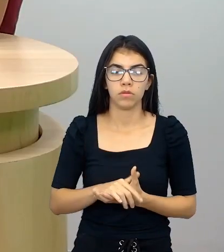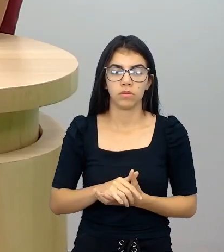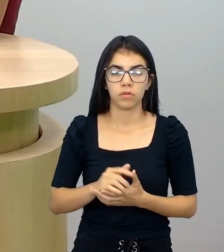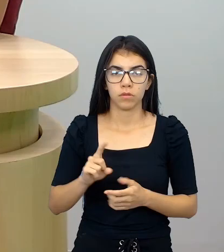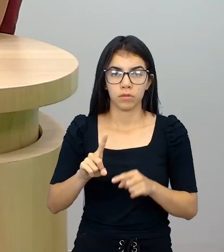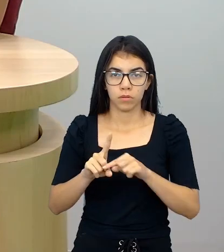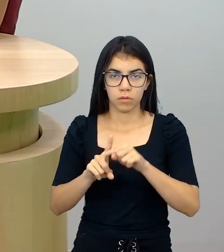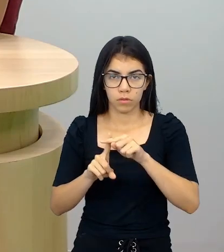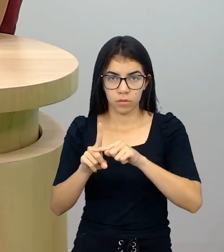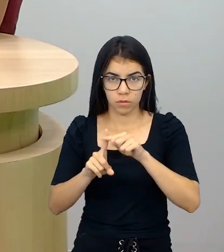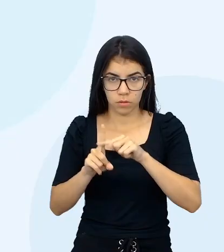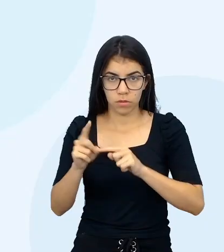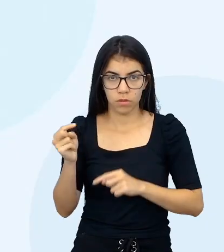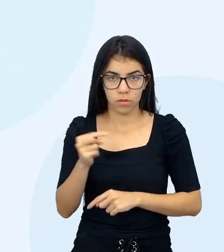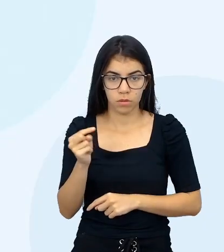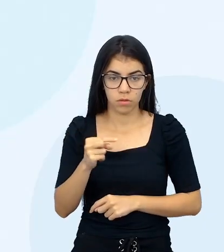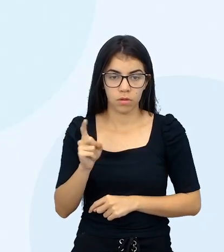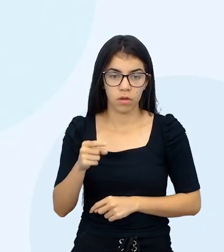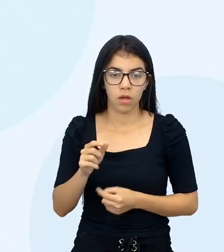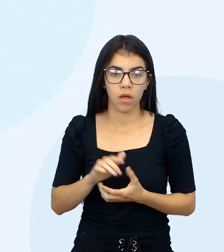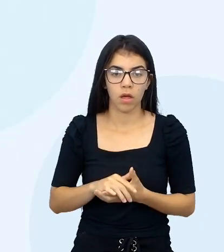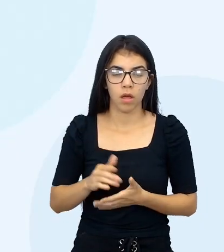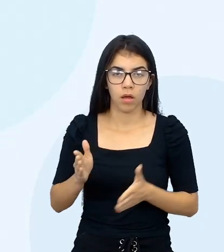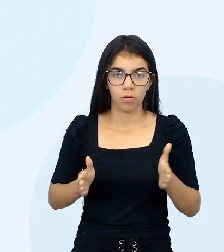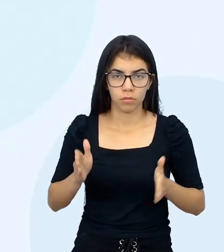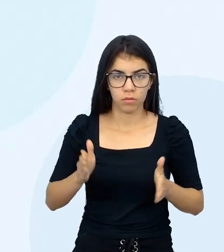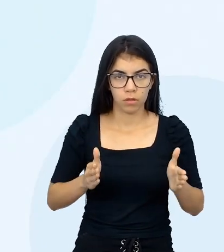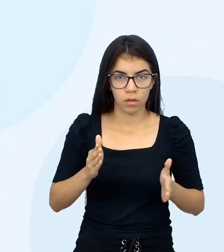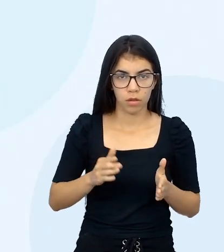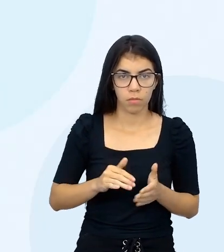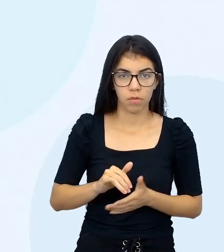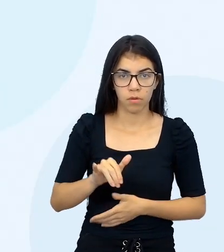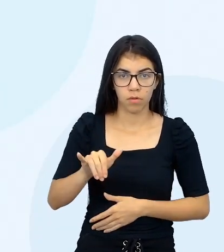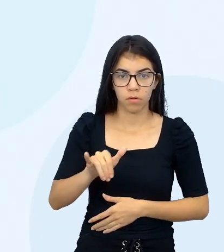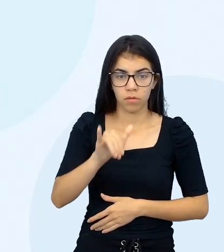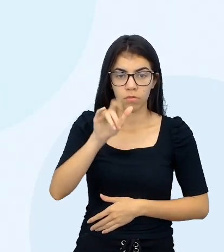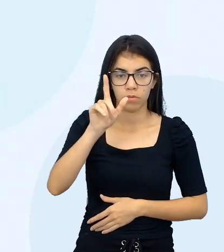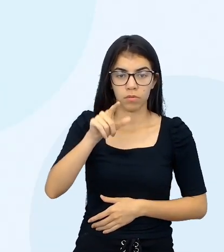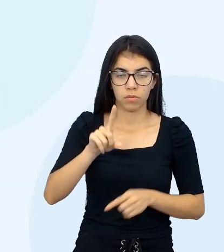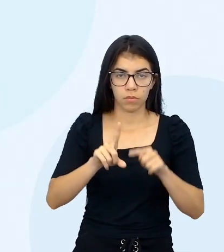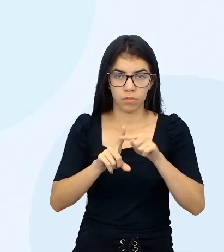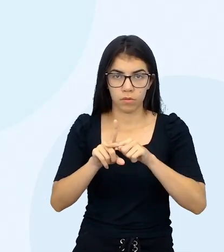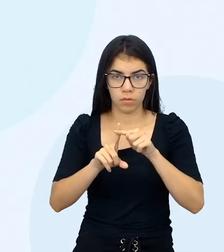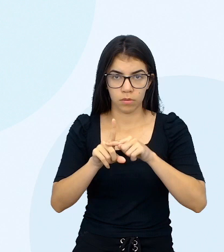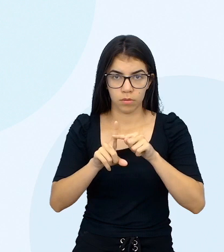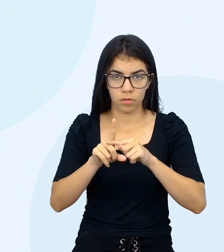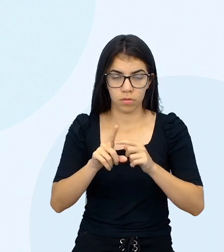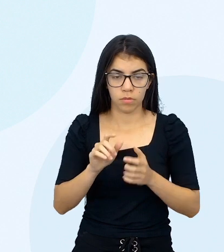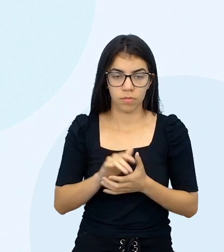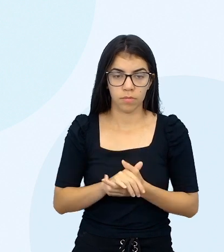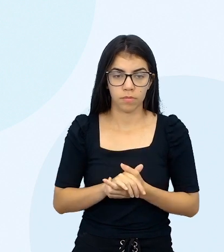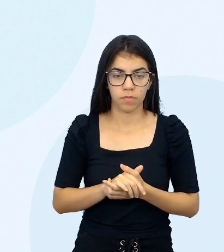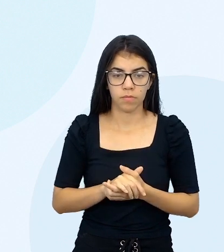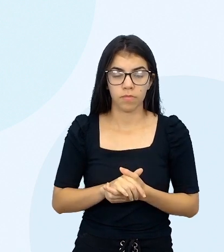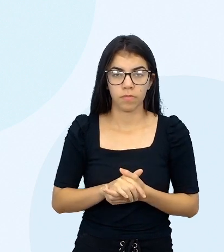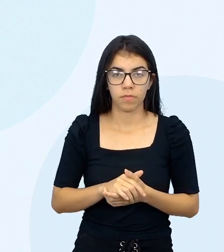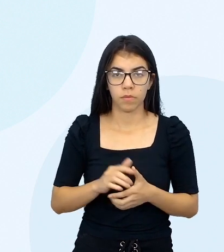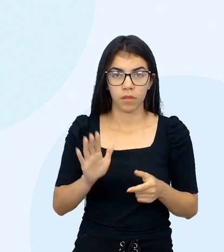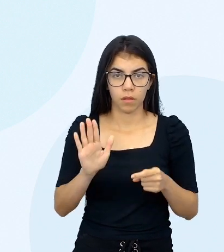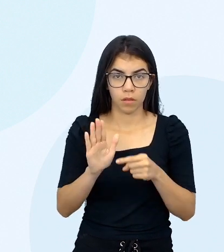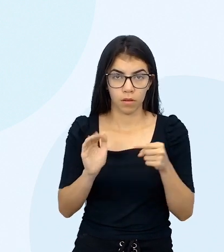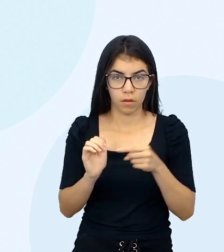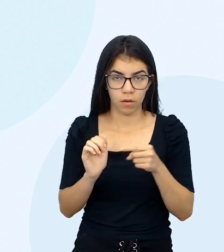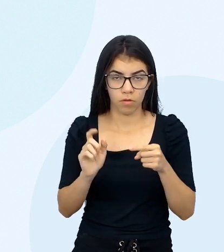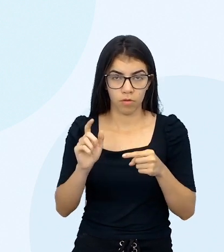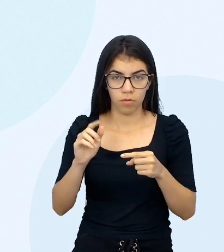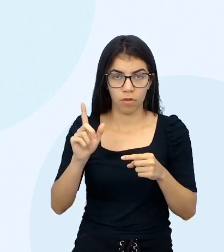meu tempo passando, né? Certo? E o meu eixo Y vai ser a temperatura. Ah, tá. Então, negativo é para baixo. E o X aqui